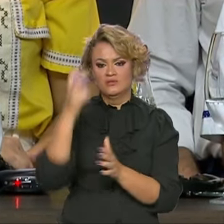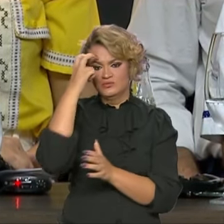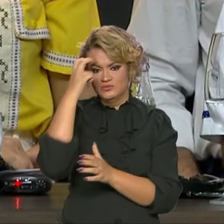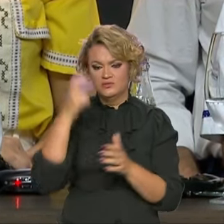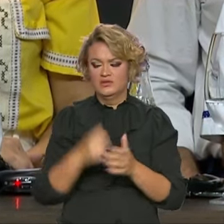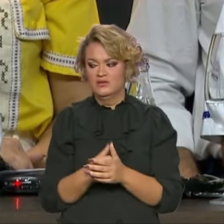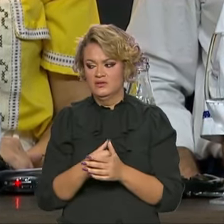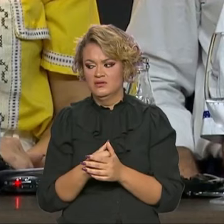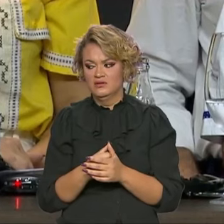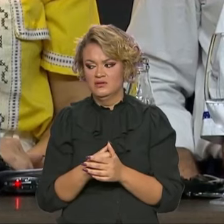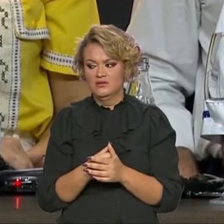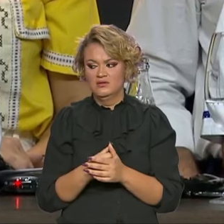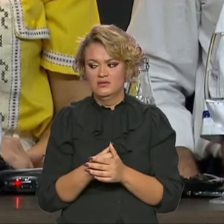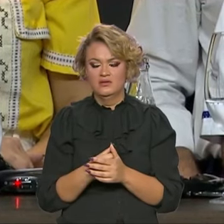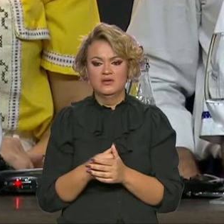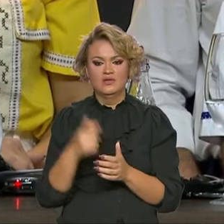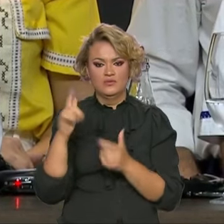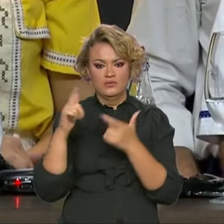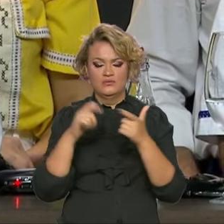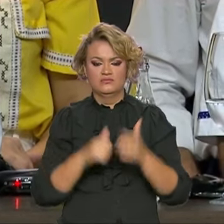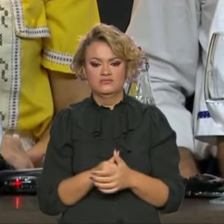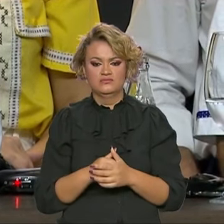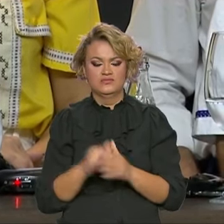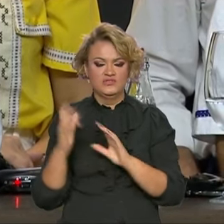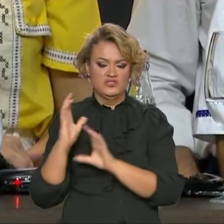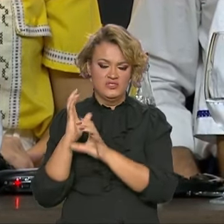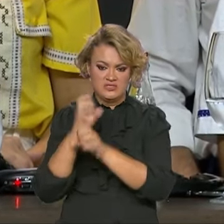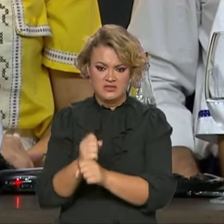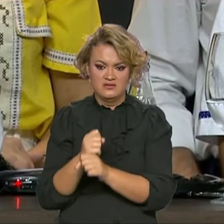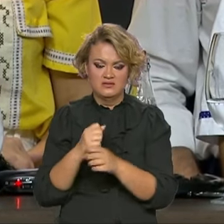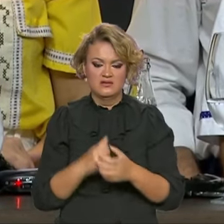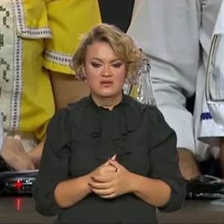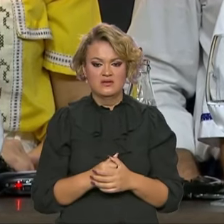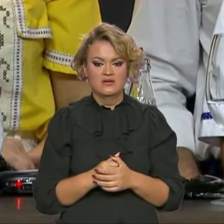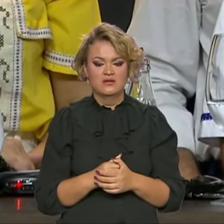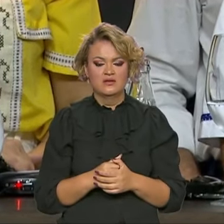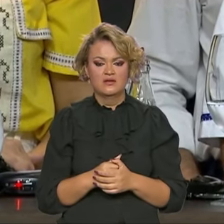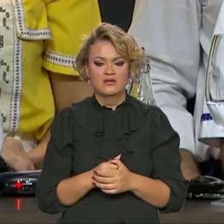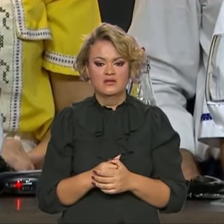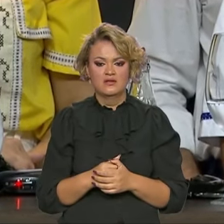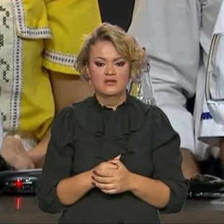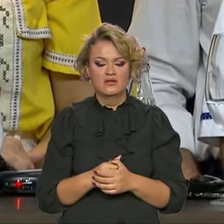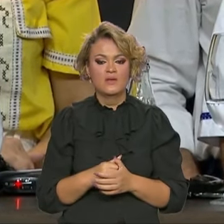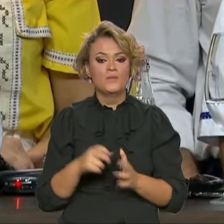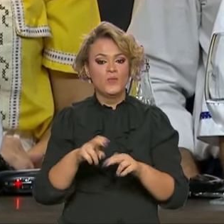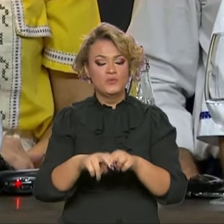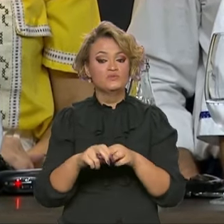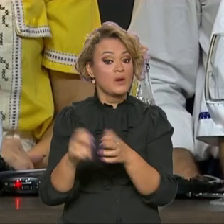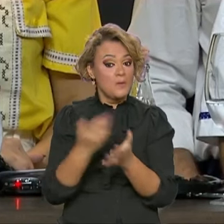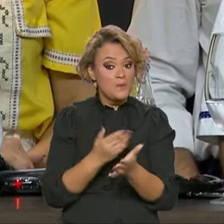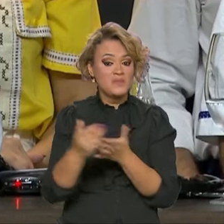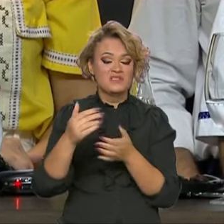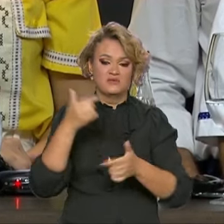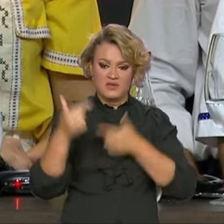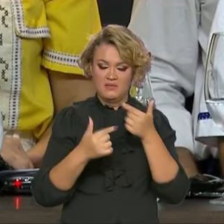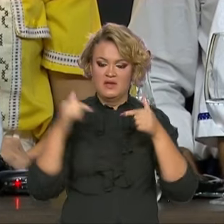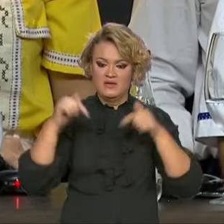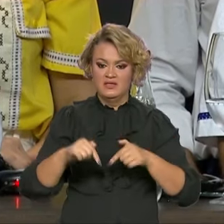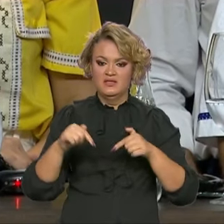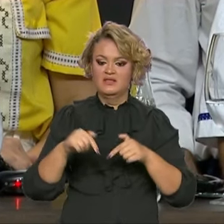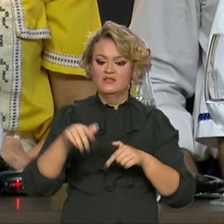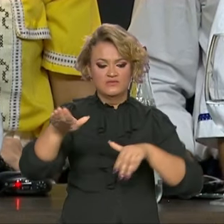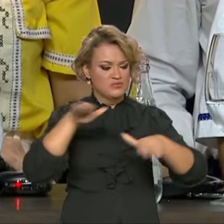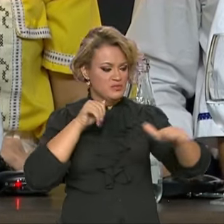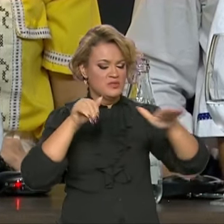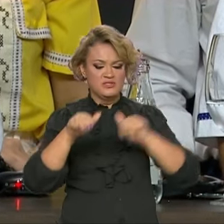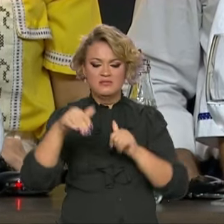da ciência e dos saberes ancestrais. É por isso que, para iniciar o nosso trabalho, escutaremos